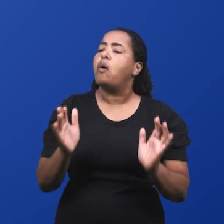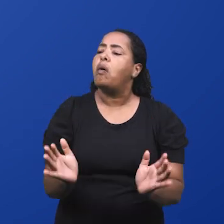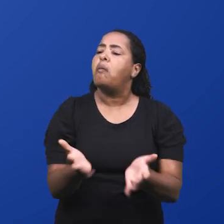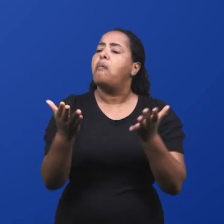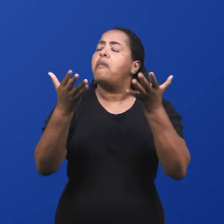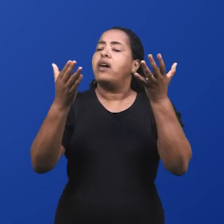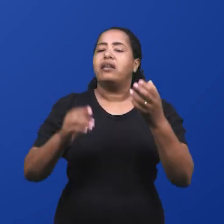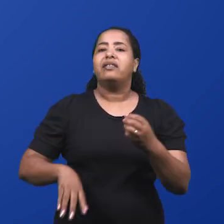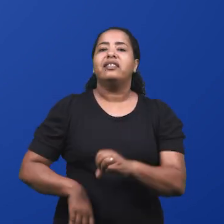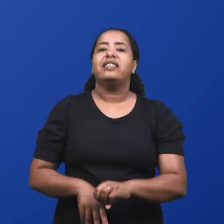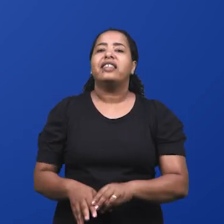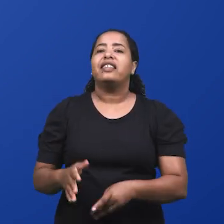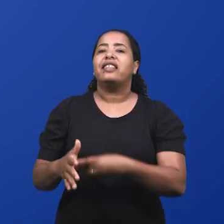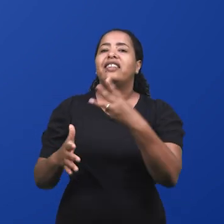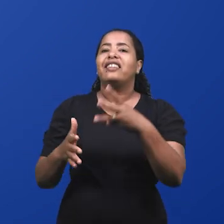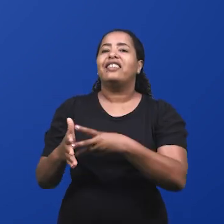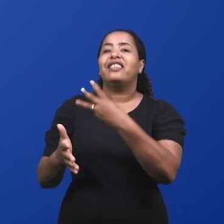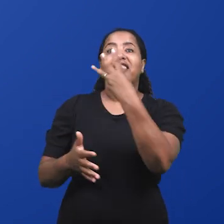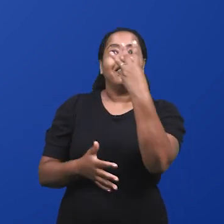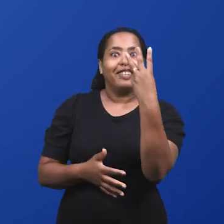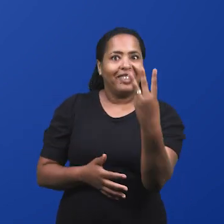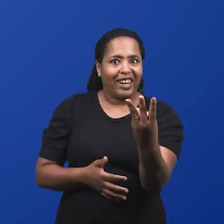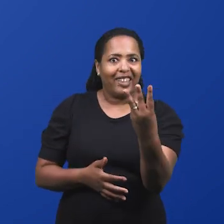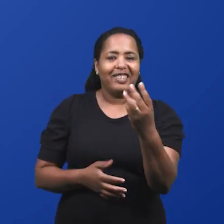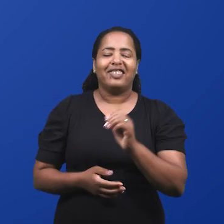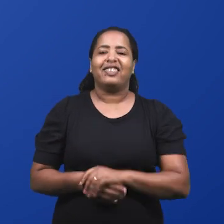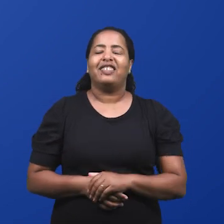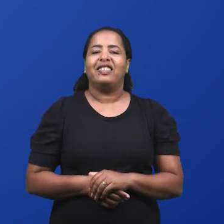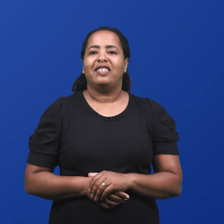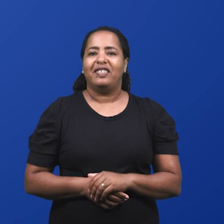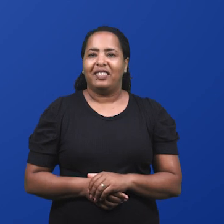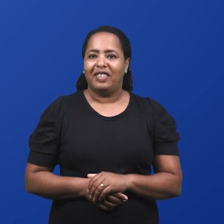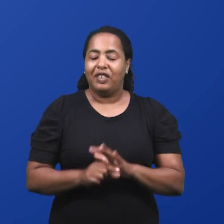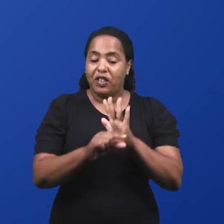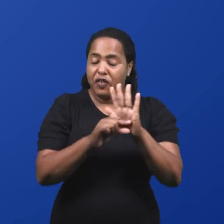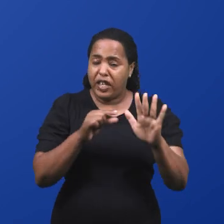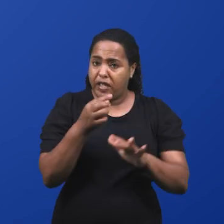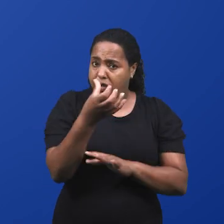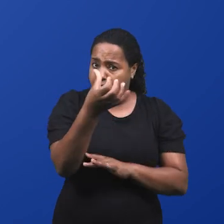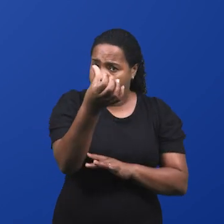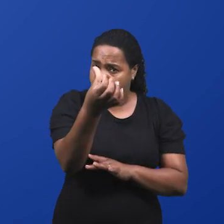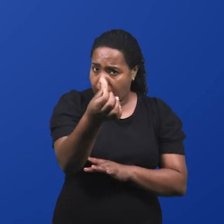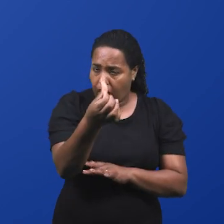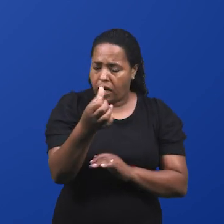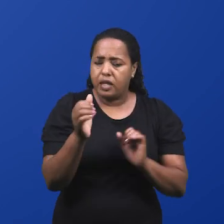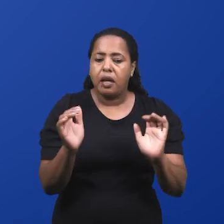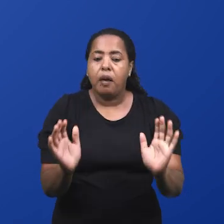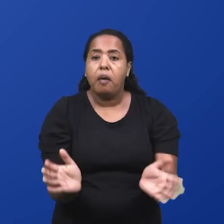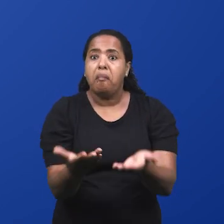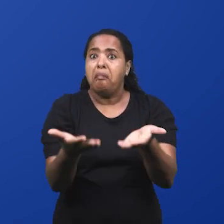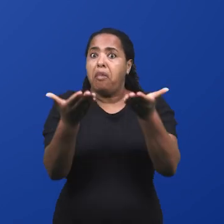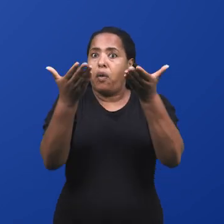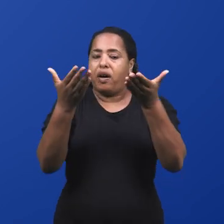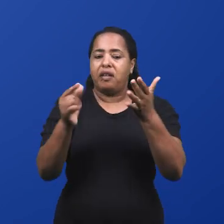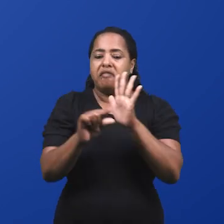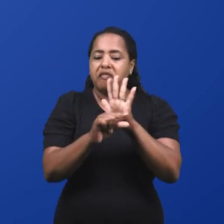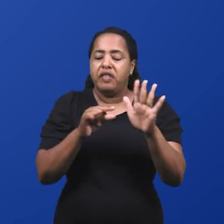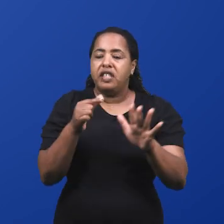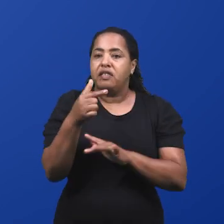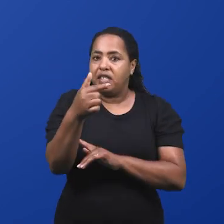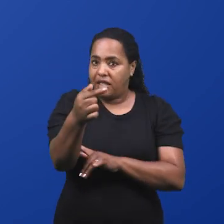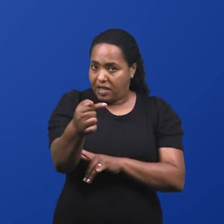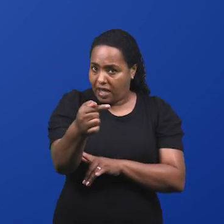bom ânimo? 3 vezes. Está lá no verso 6, tem bom ânimo, e no